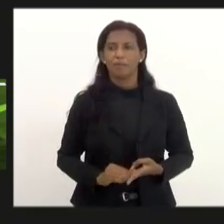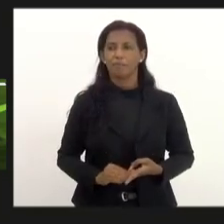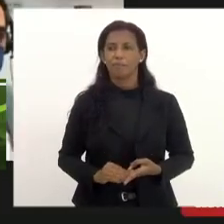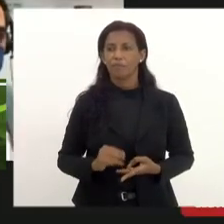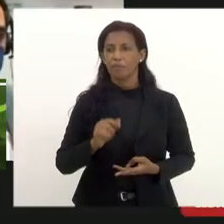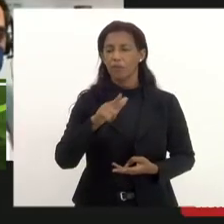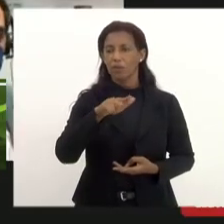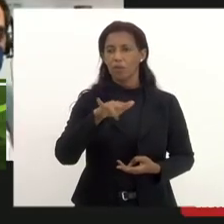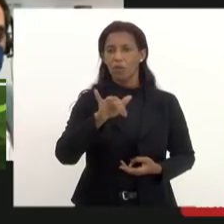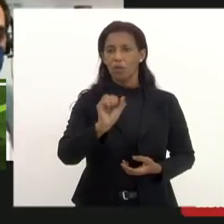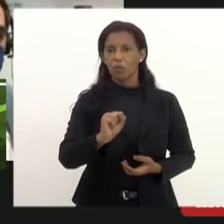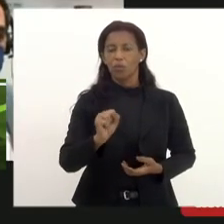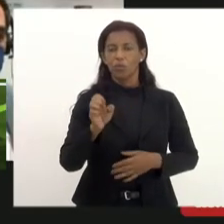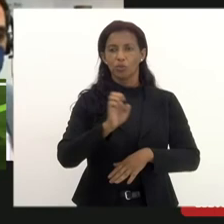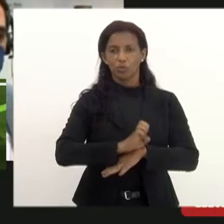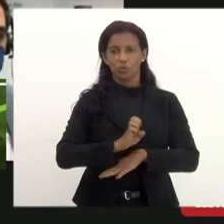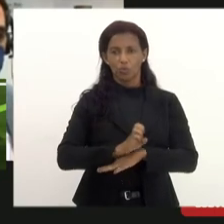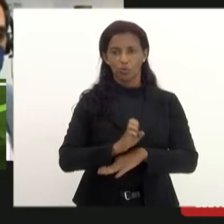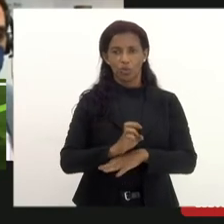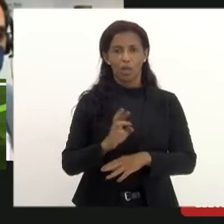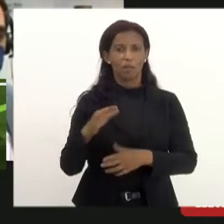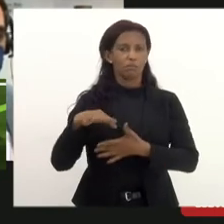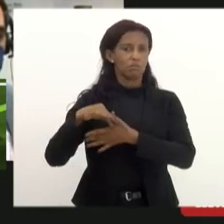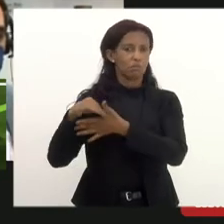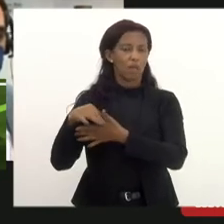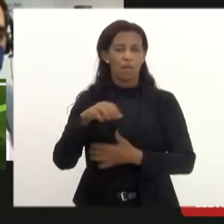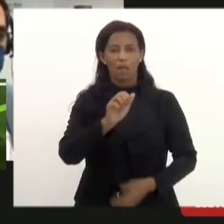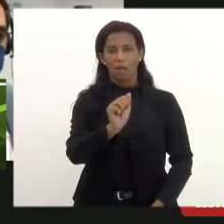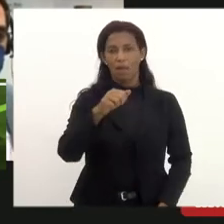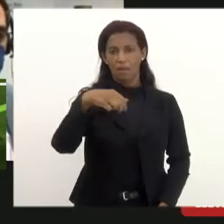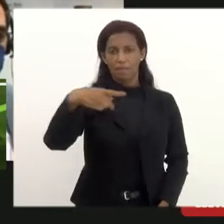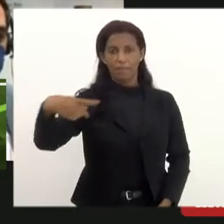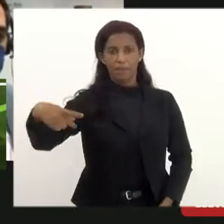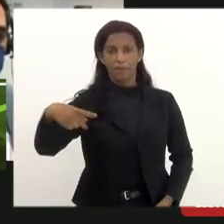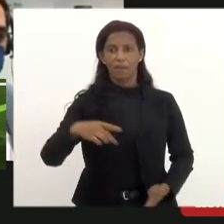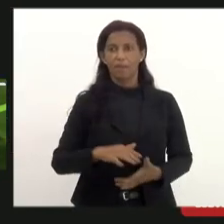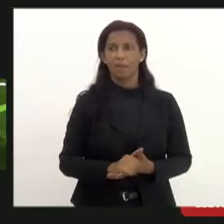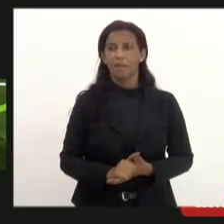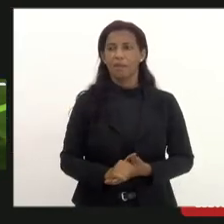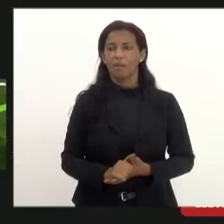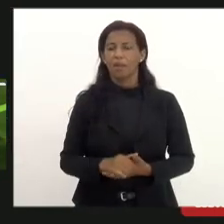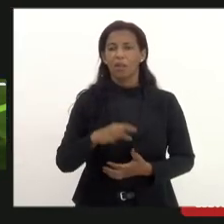Luiz Bispo e Gustavo, representando a ANP, né, o senhor